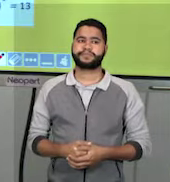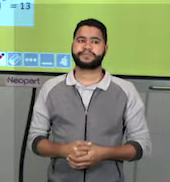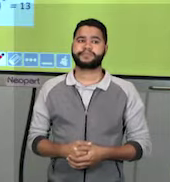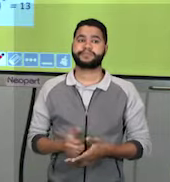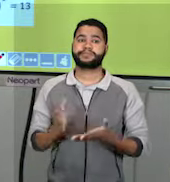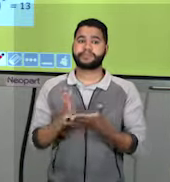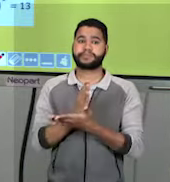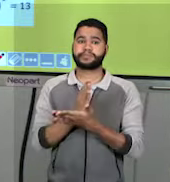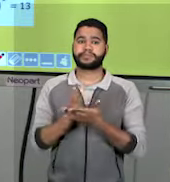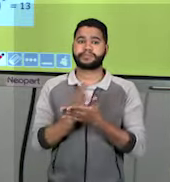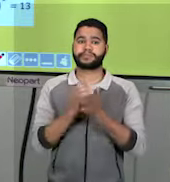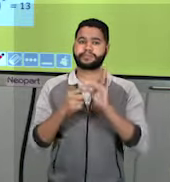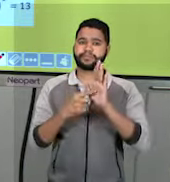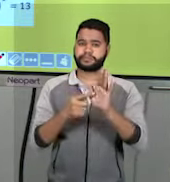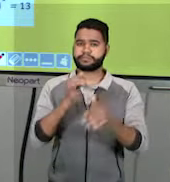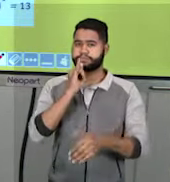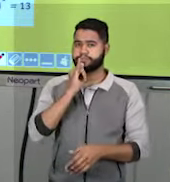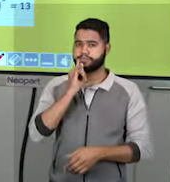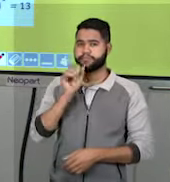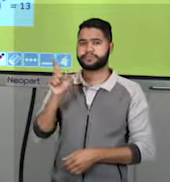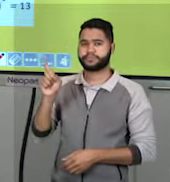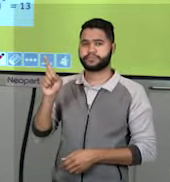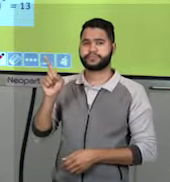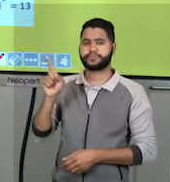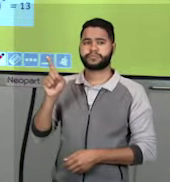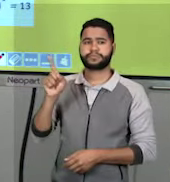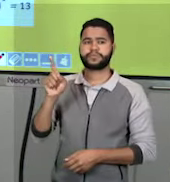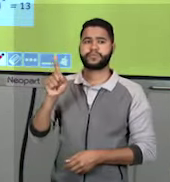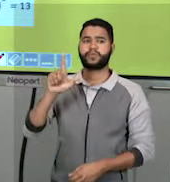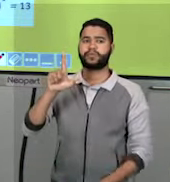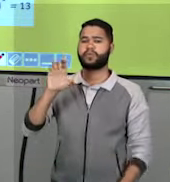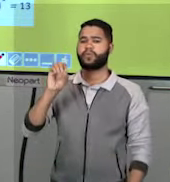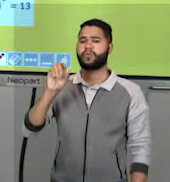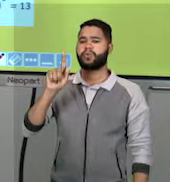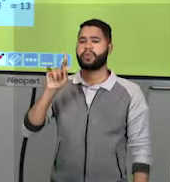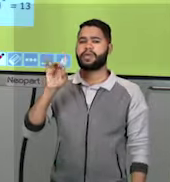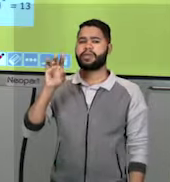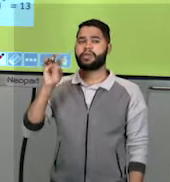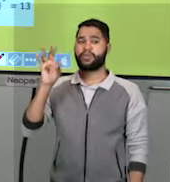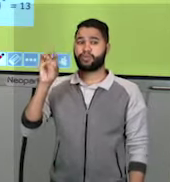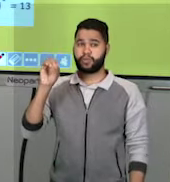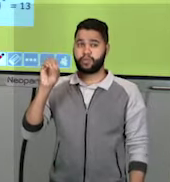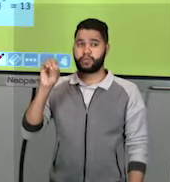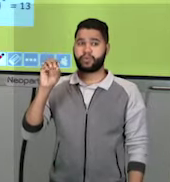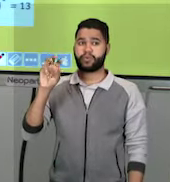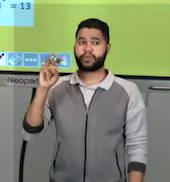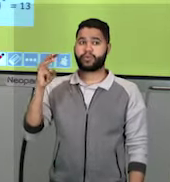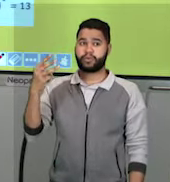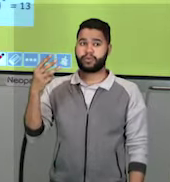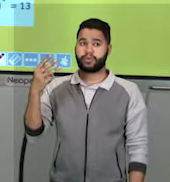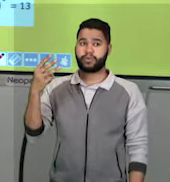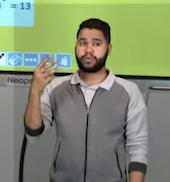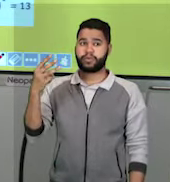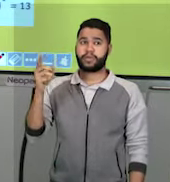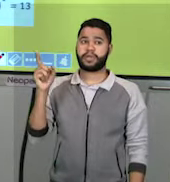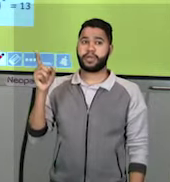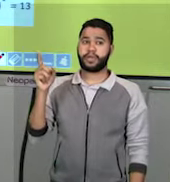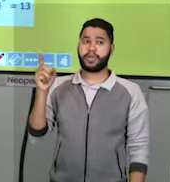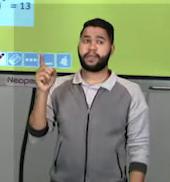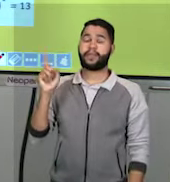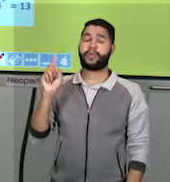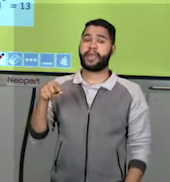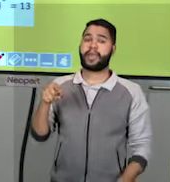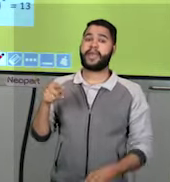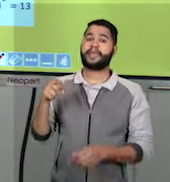Alguns exemplos aqui. Então, eu tenho logaritmo de 3, aliás, lê assim, ó, logaritmo de 27 na